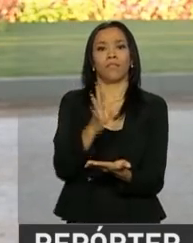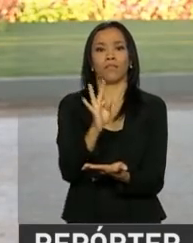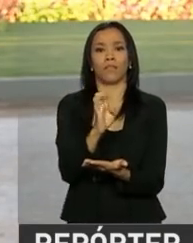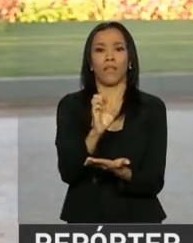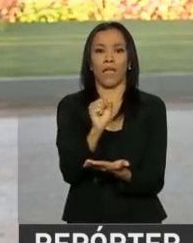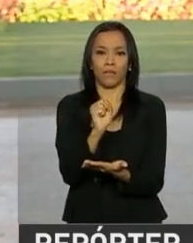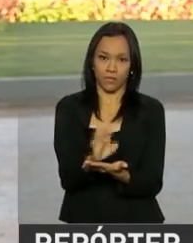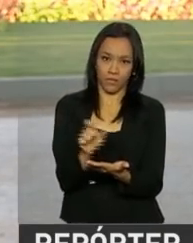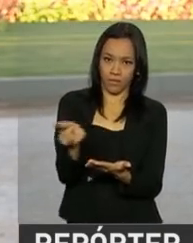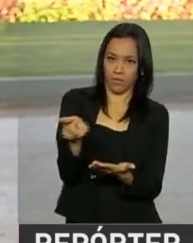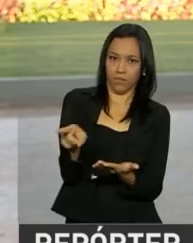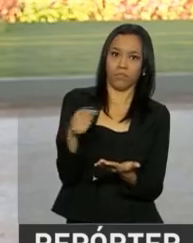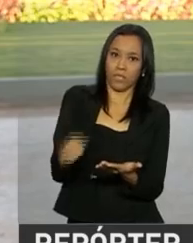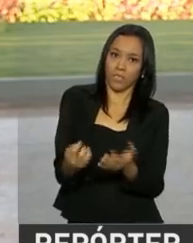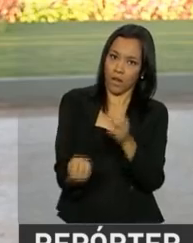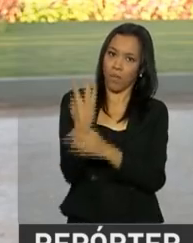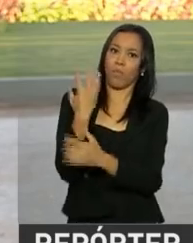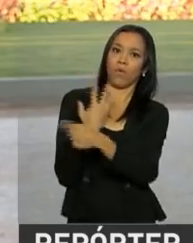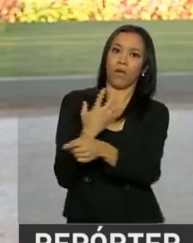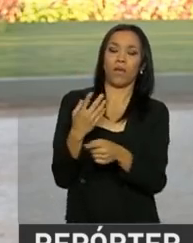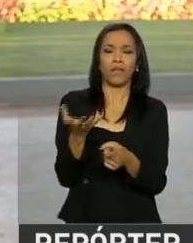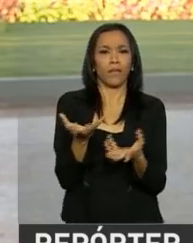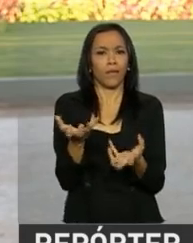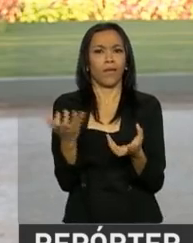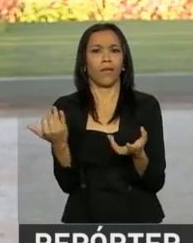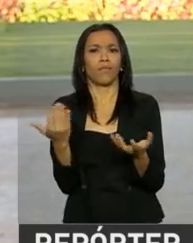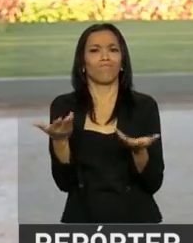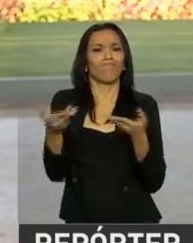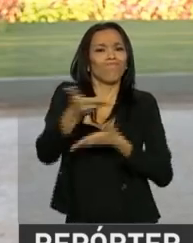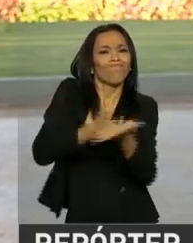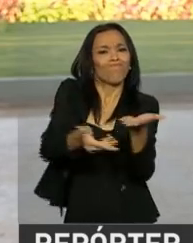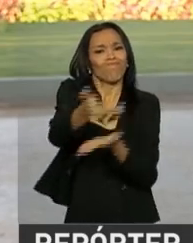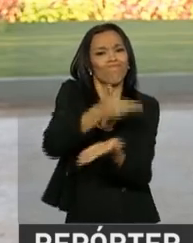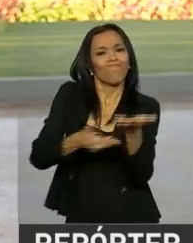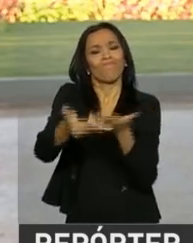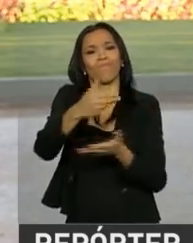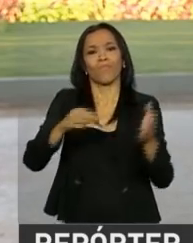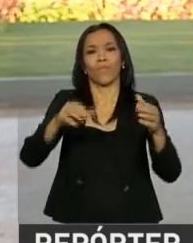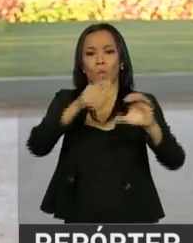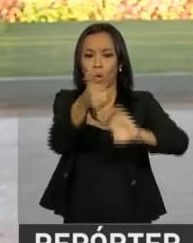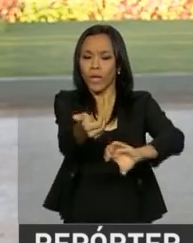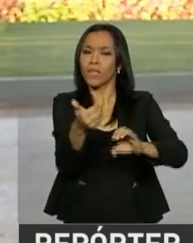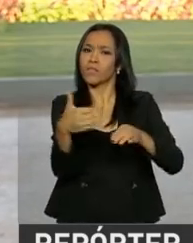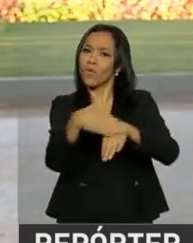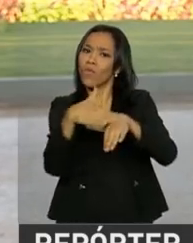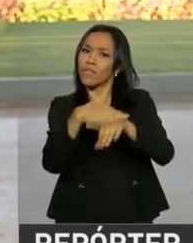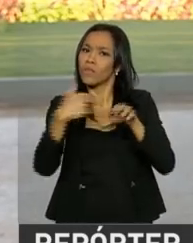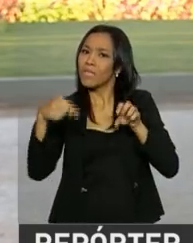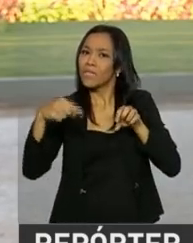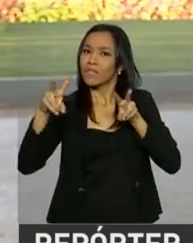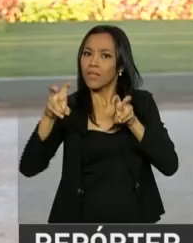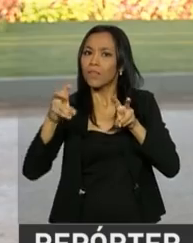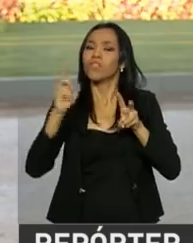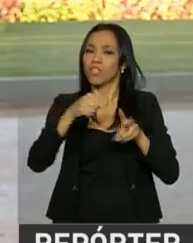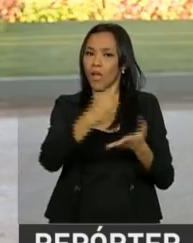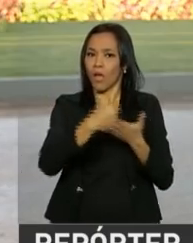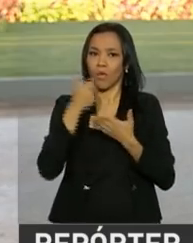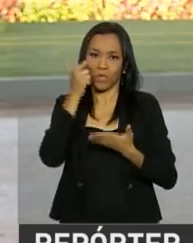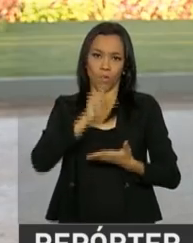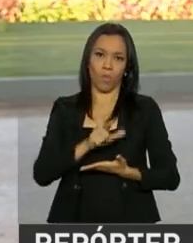à sociedade. Ela disse que quer sensibilizar o Congresso para esse tema e já conseguiu o apoio do presidente interino, Rodrigo